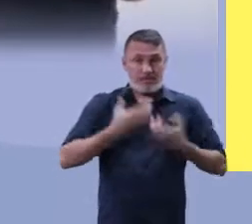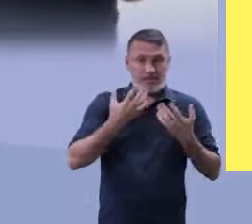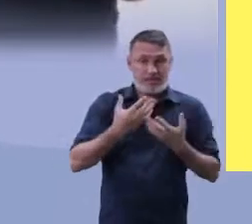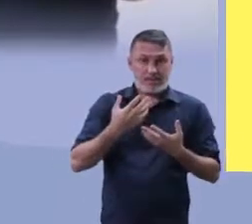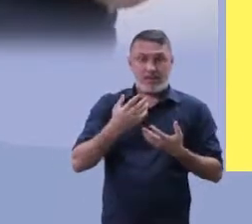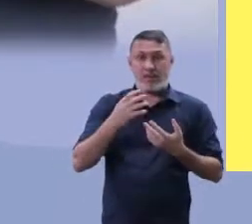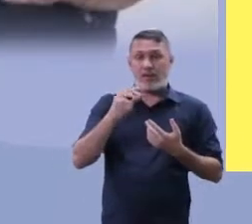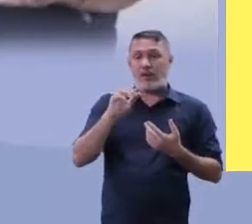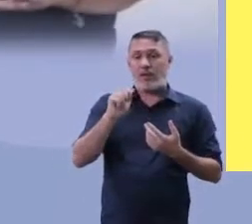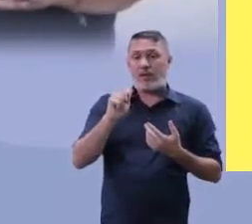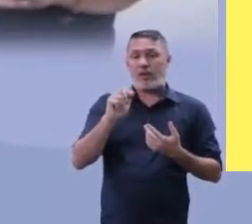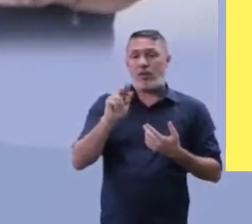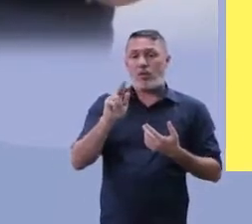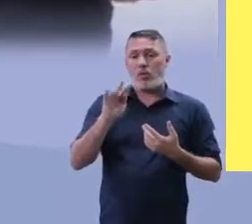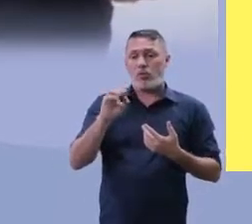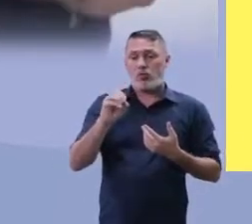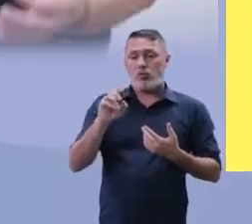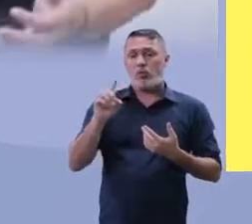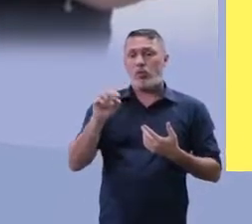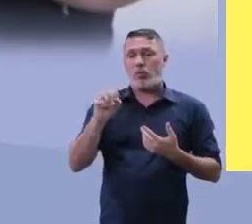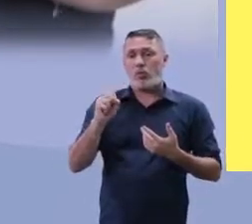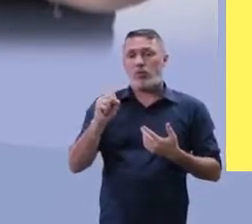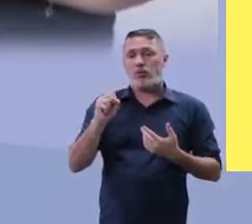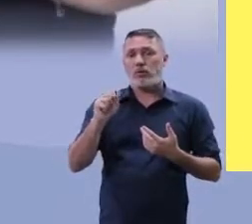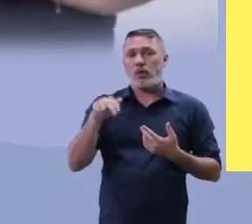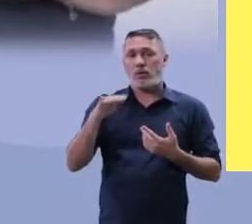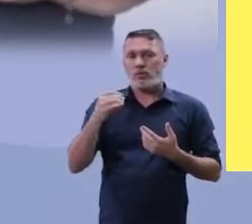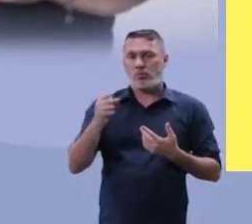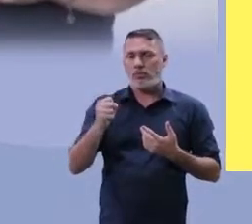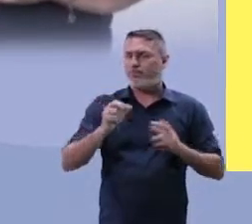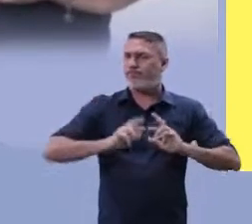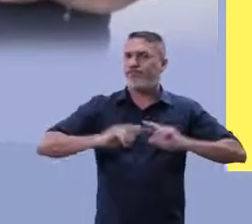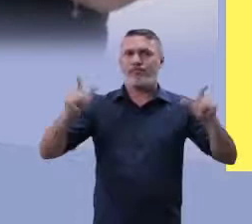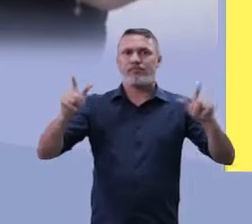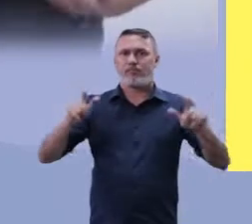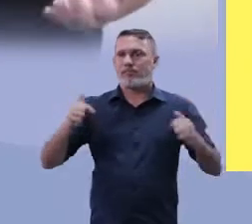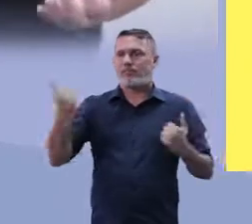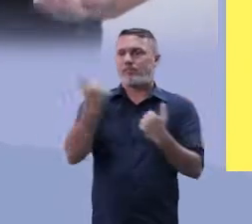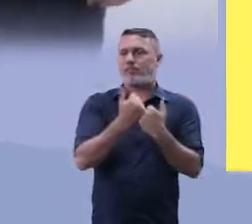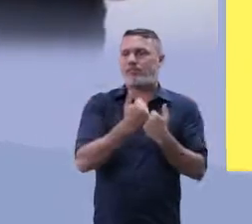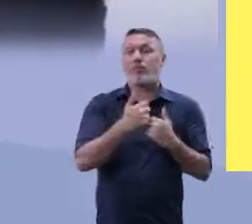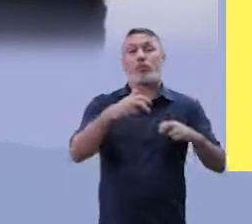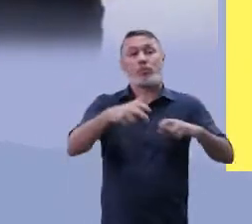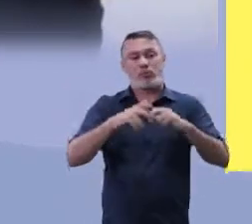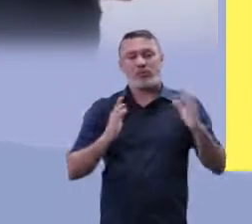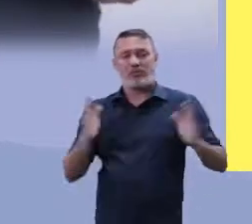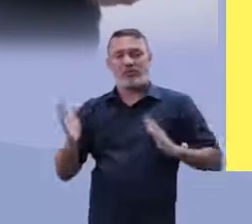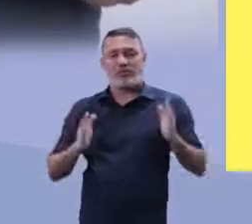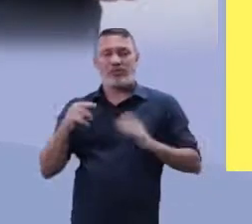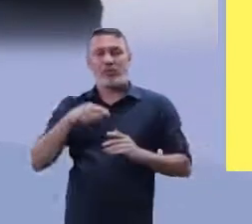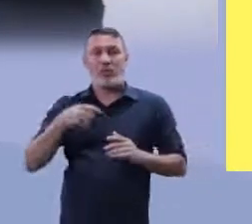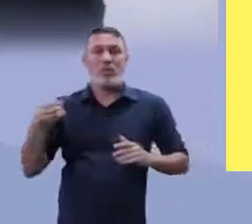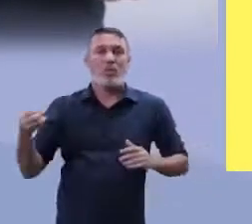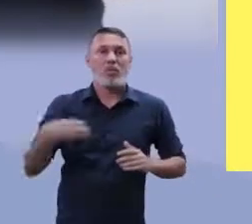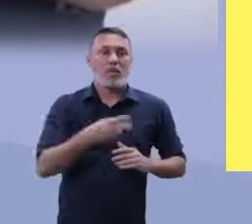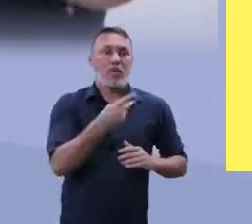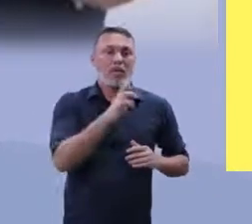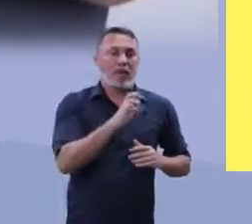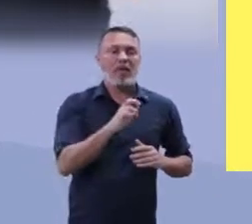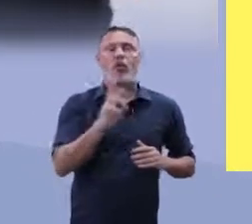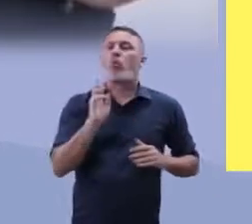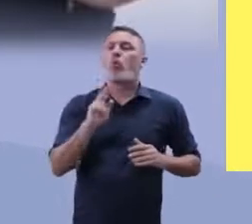visto nesse país. Por isso, o período pré-modernista será chamado de um período que não